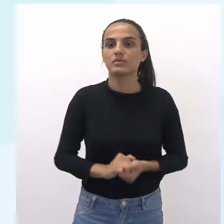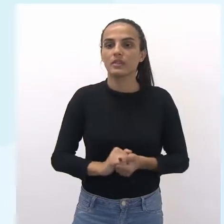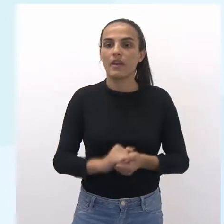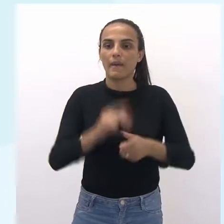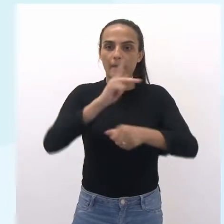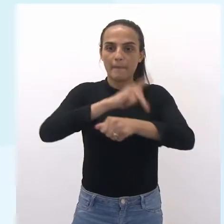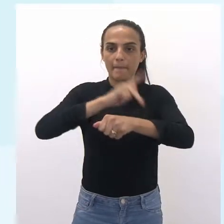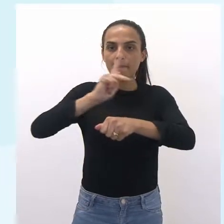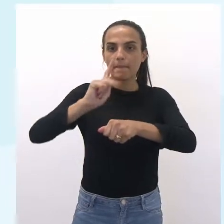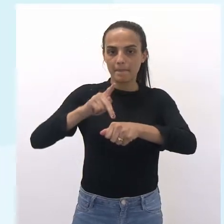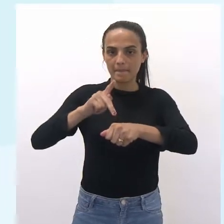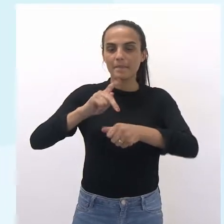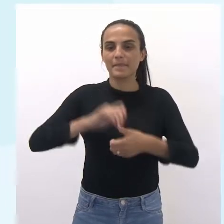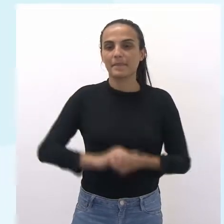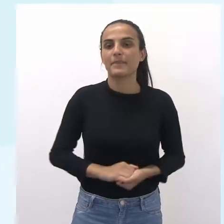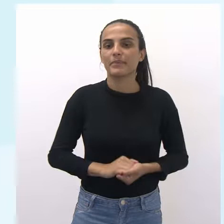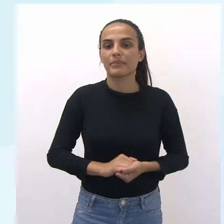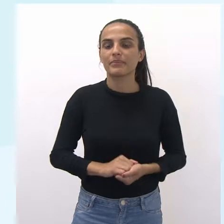pedagógicos,